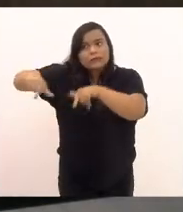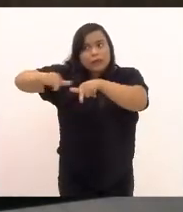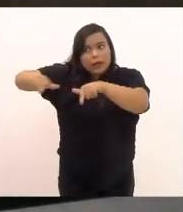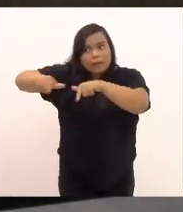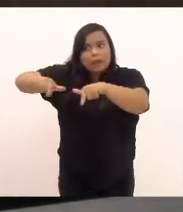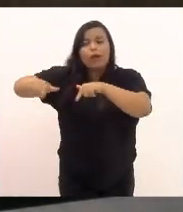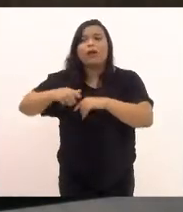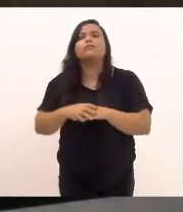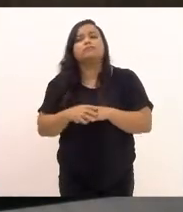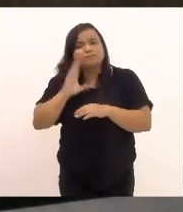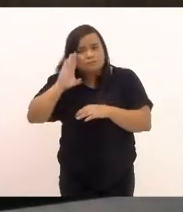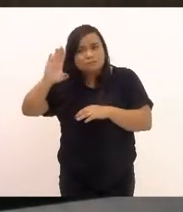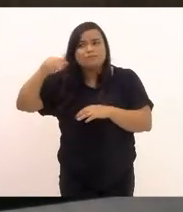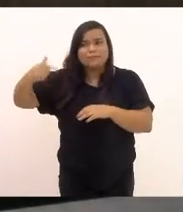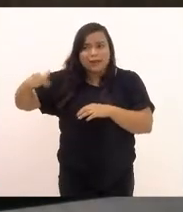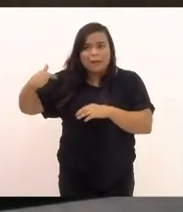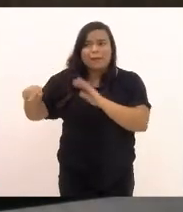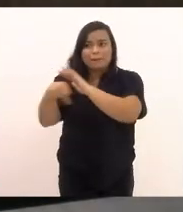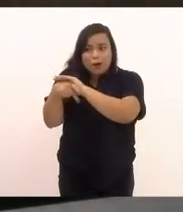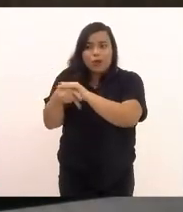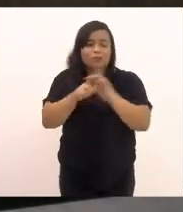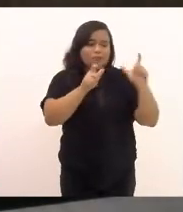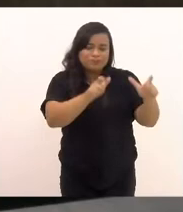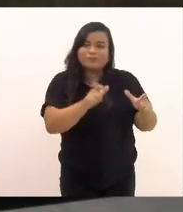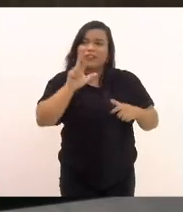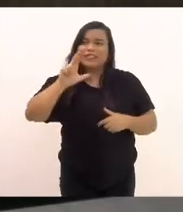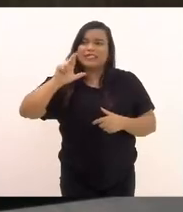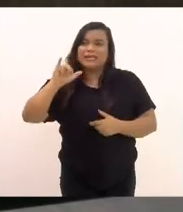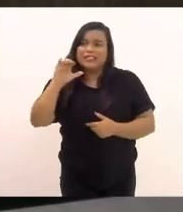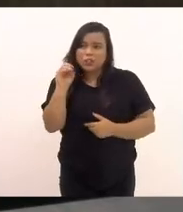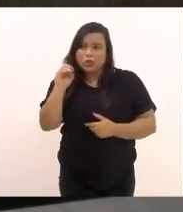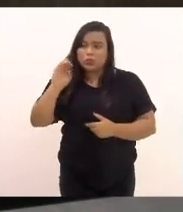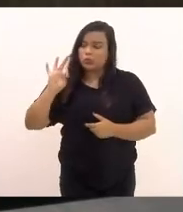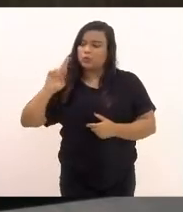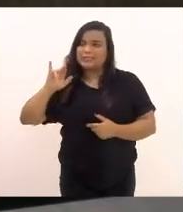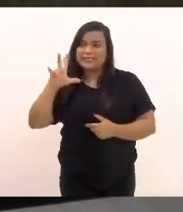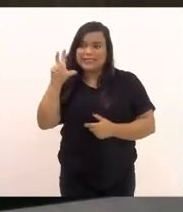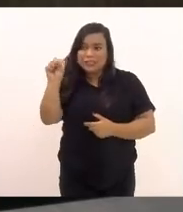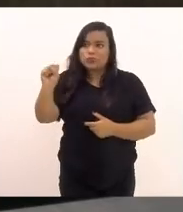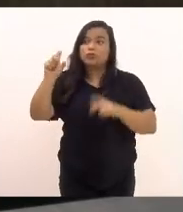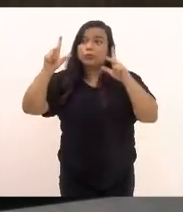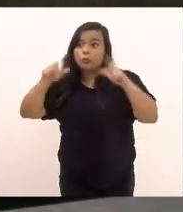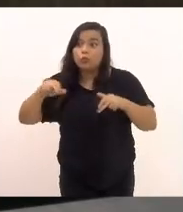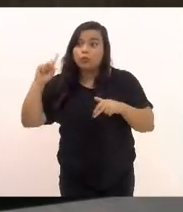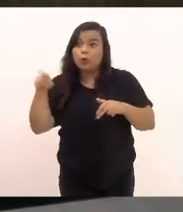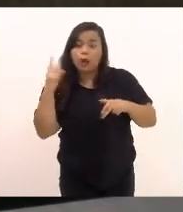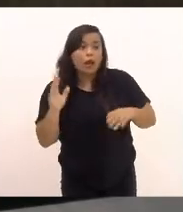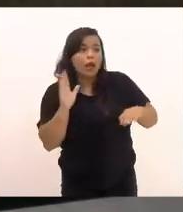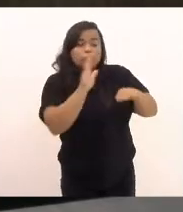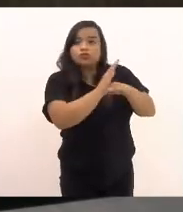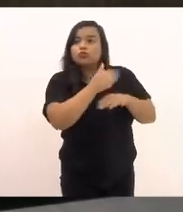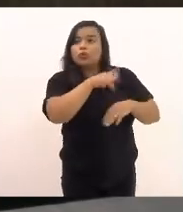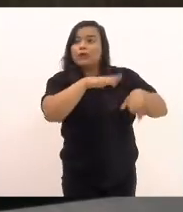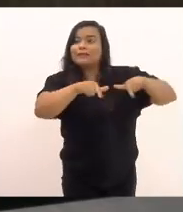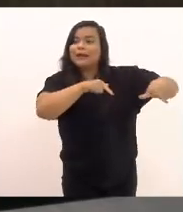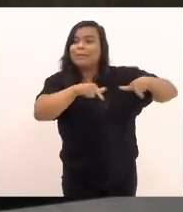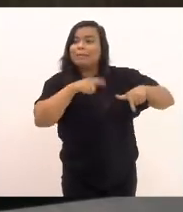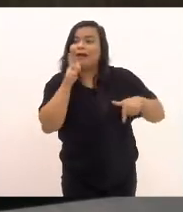trabalhadoras, principalmente trabalhadores da Rio Trilhos, assim como estivemos ao lado dos trabalhadores da SEDAI, e